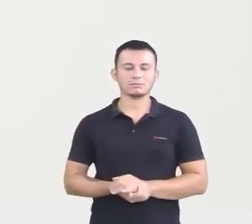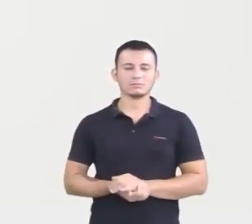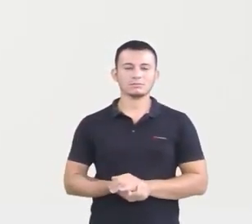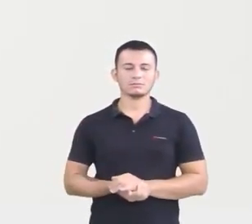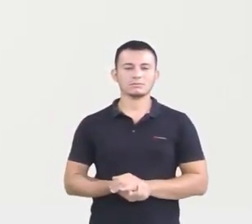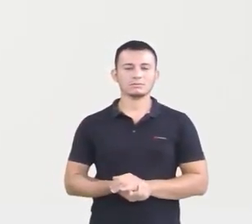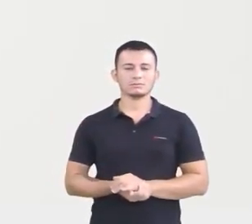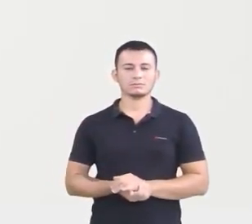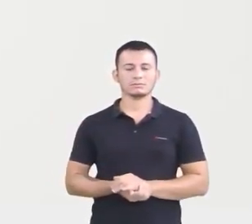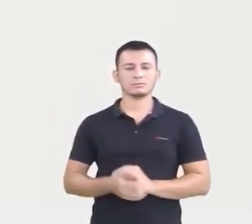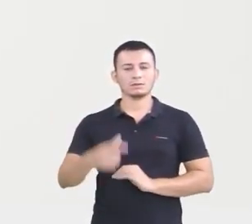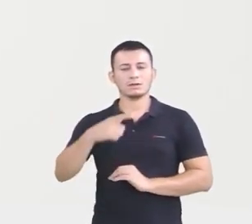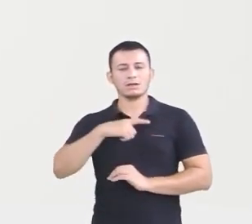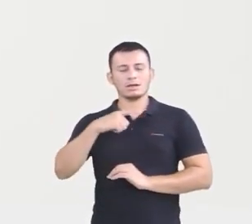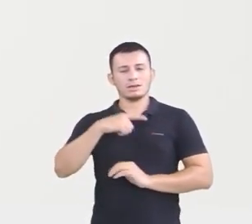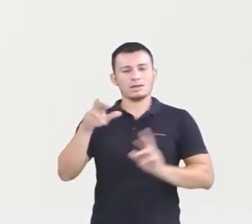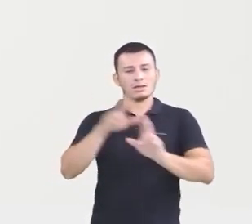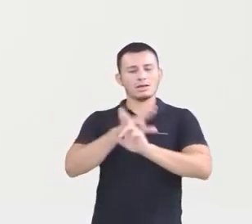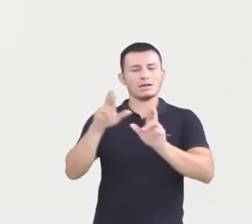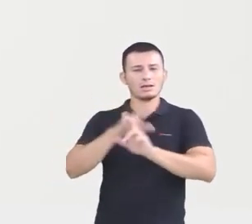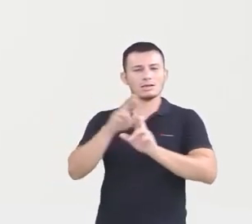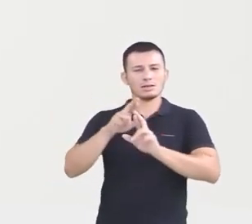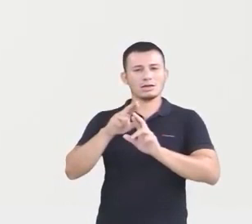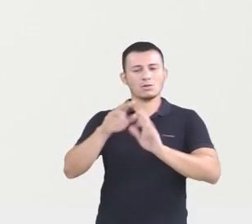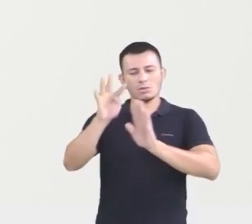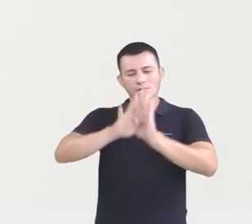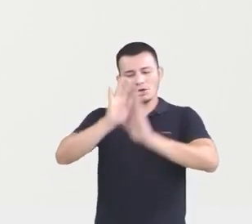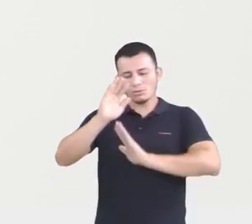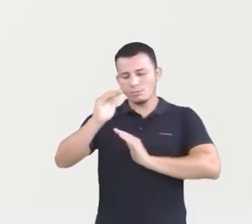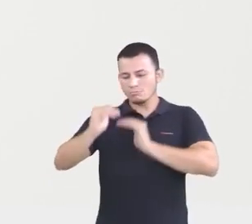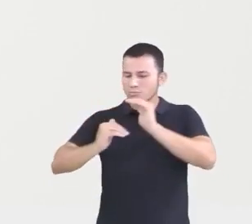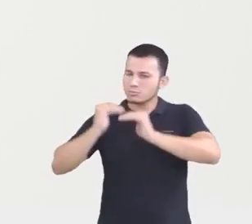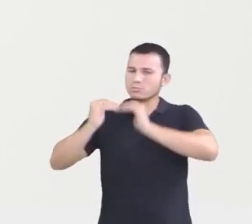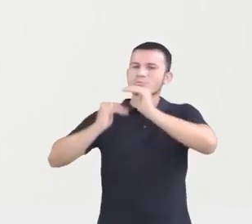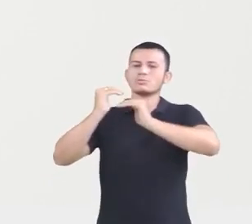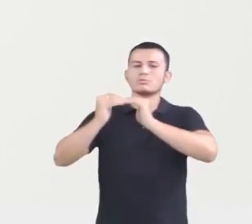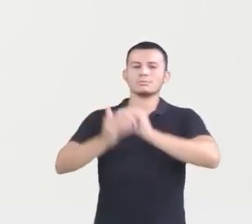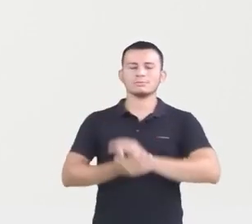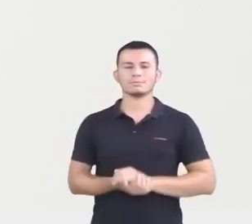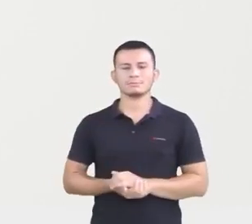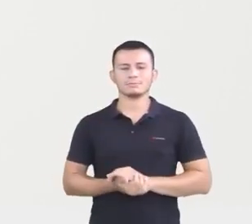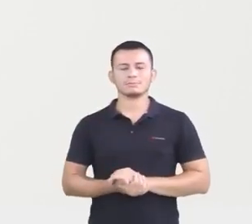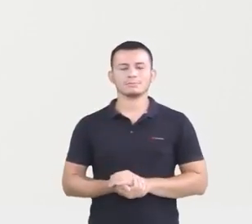estabelece condições para o desenvolvimento do texto.